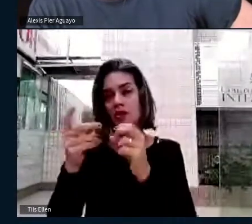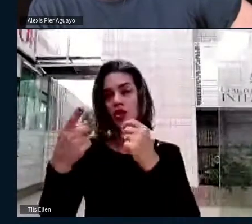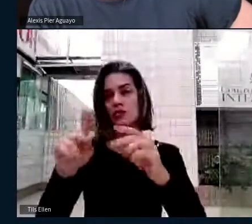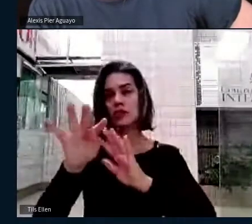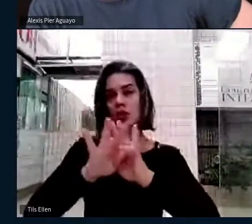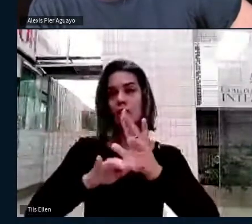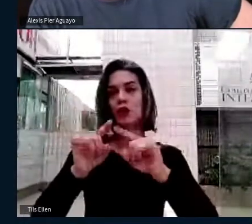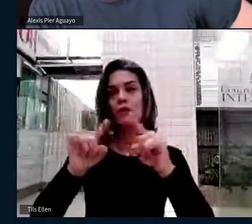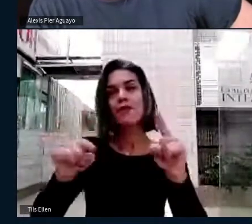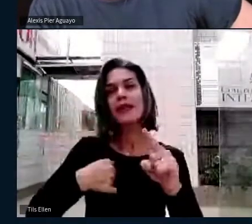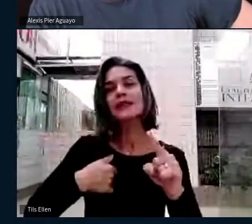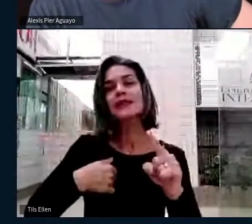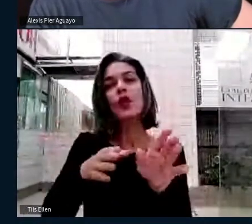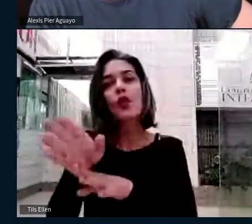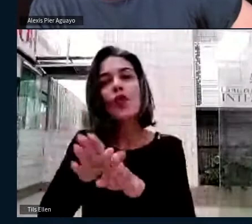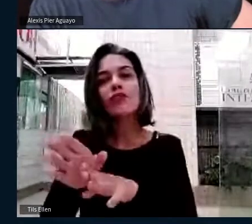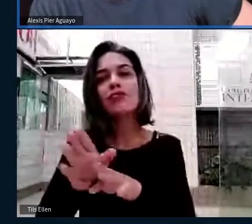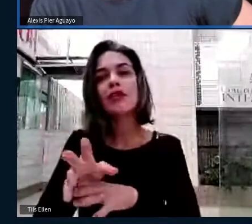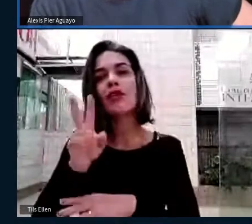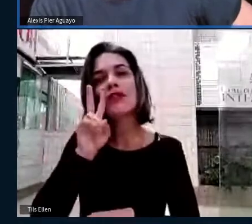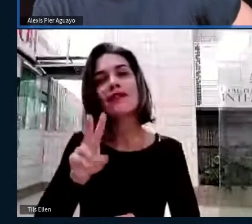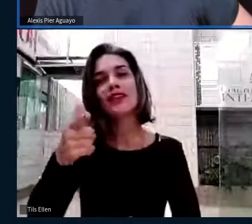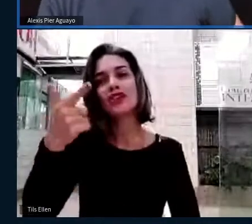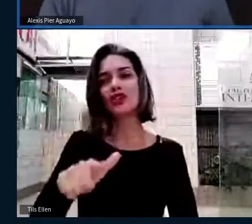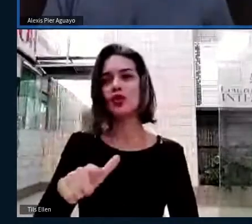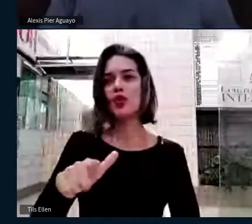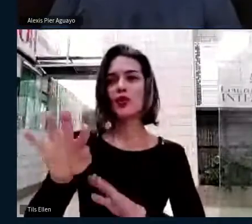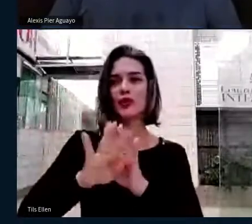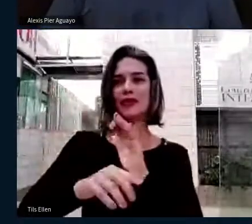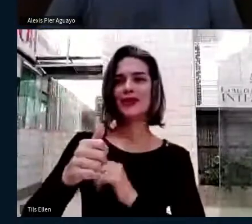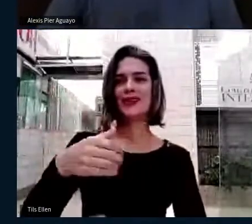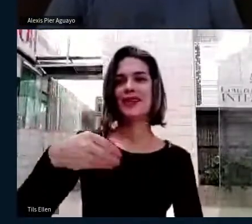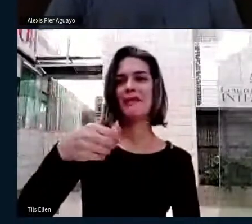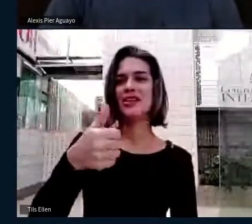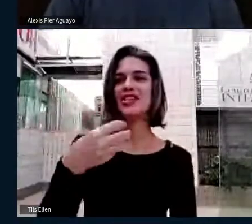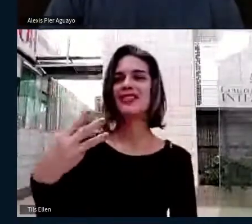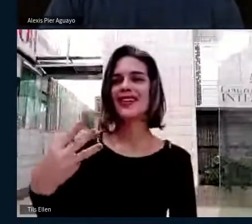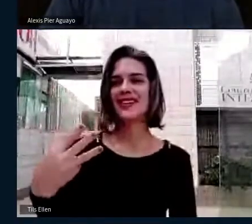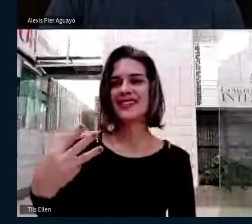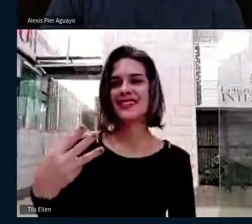eu sugiro você rever nessa página e essa expressão.